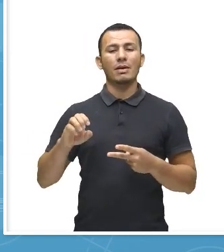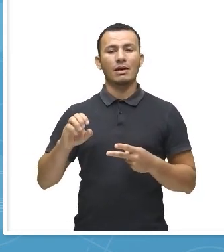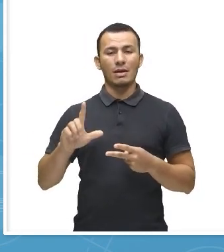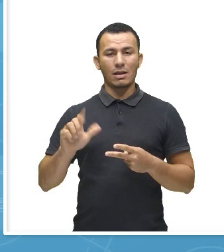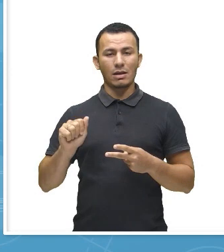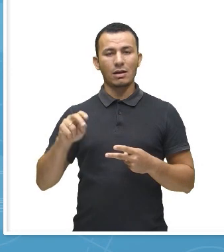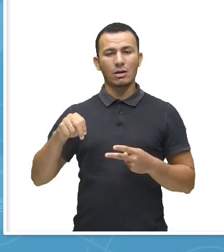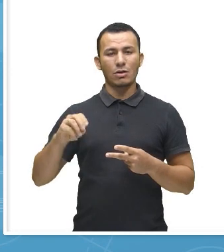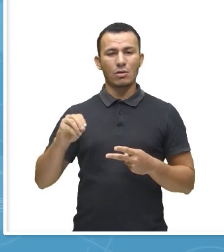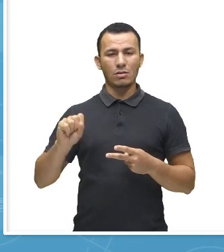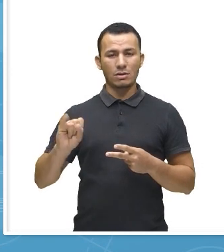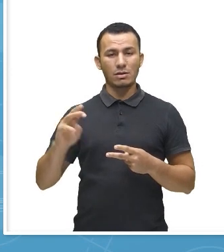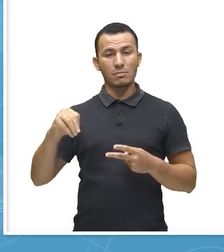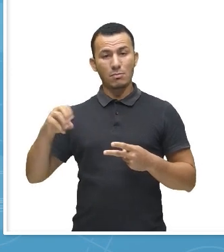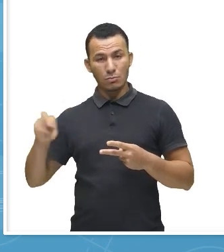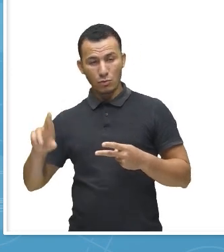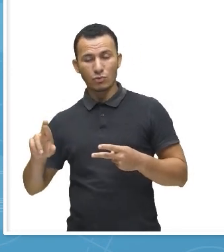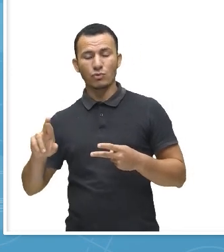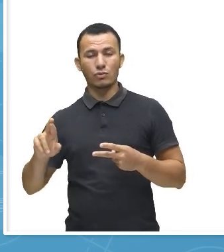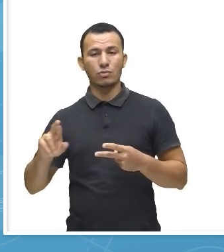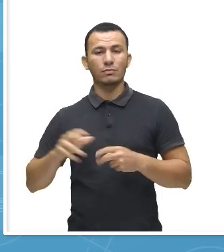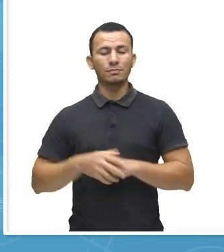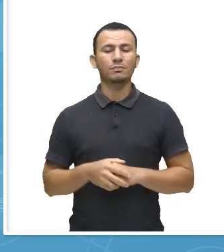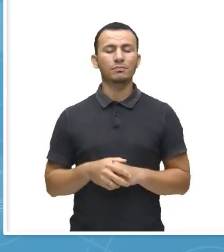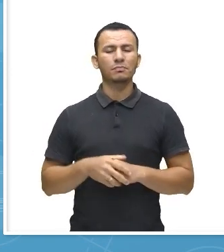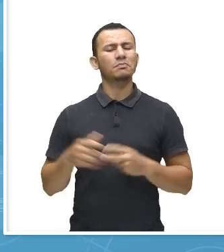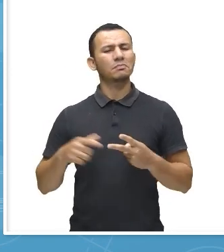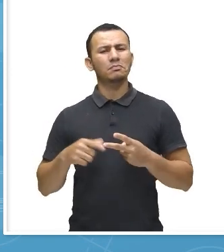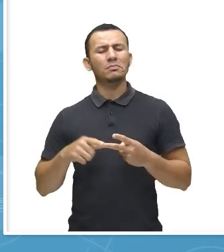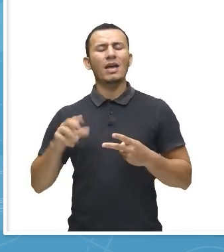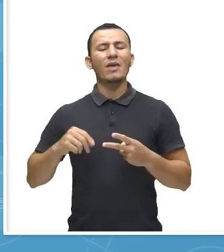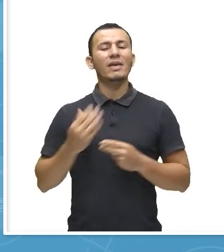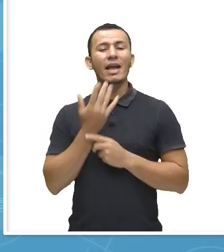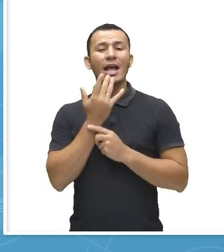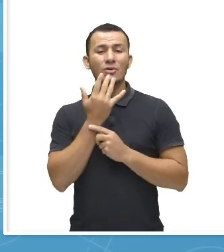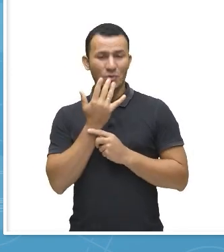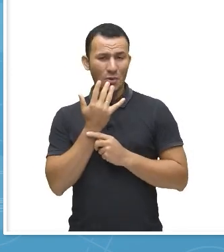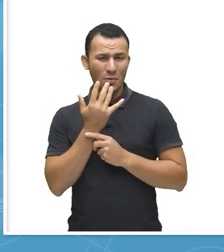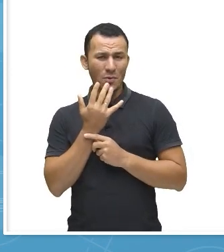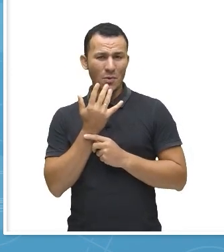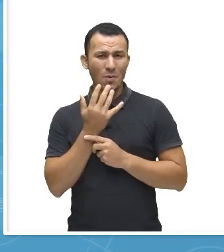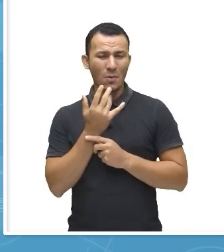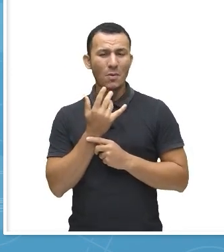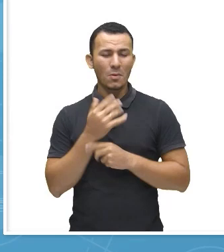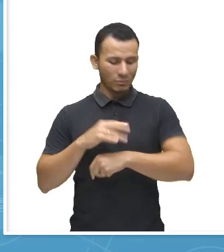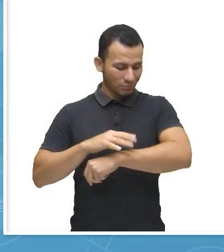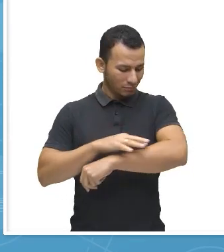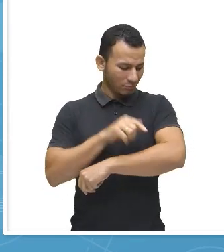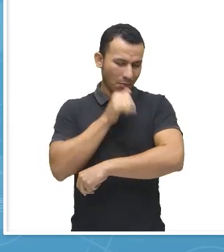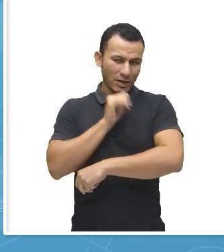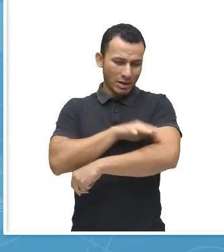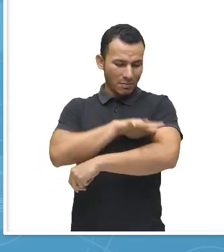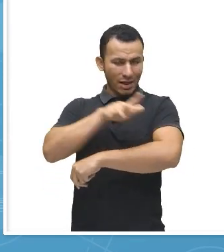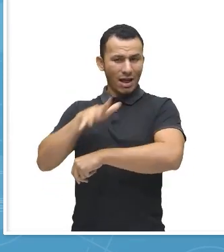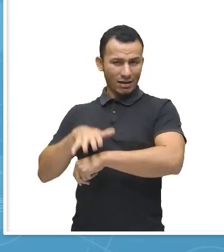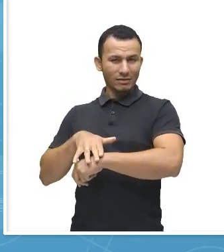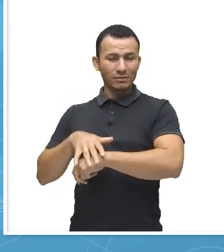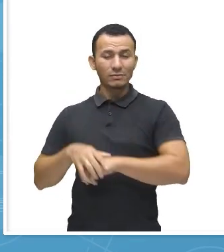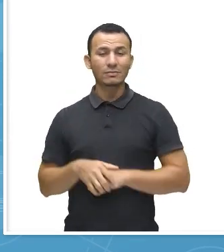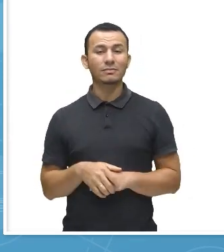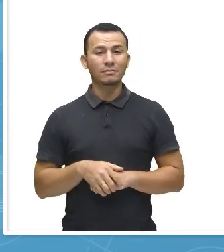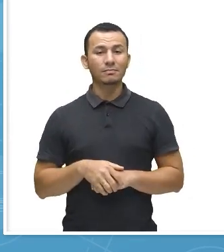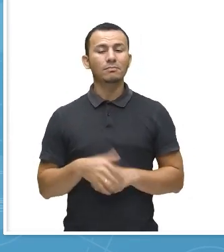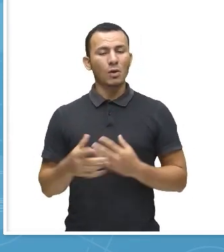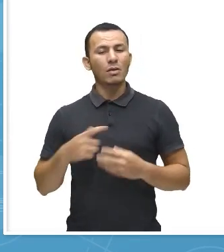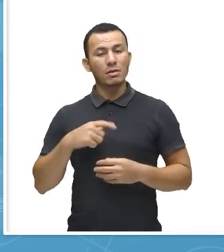especializada na produção da melanina, né? Que é o que vai dar a coloração ali para a nossa pele, por exemplo. Então, nós temos ali a